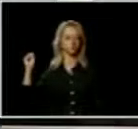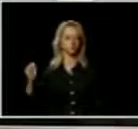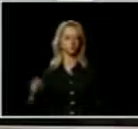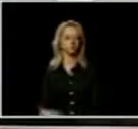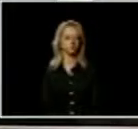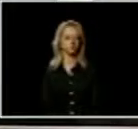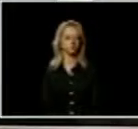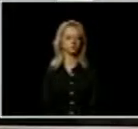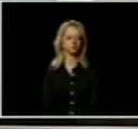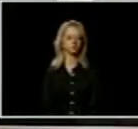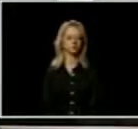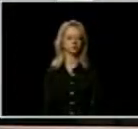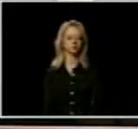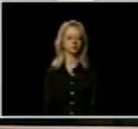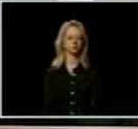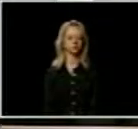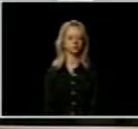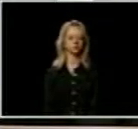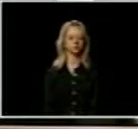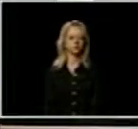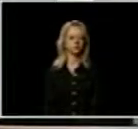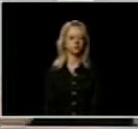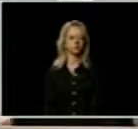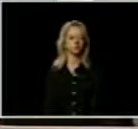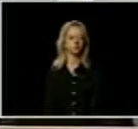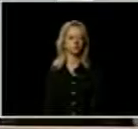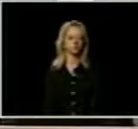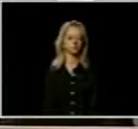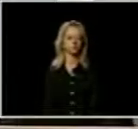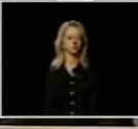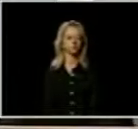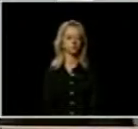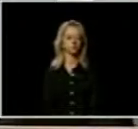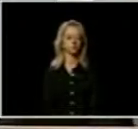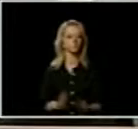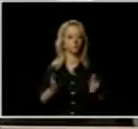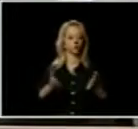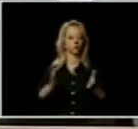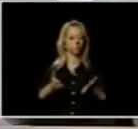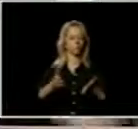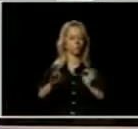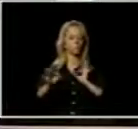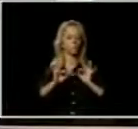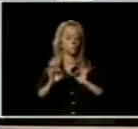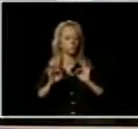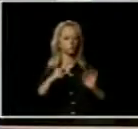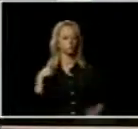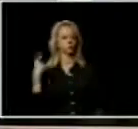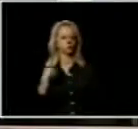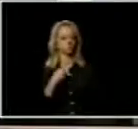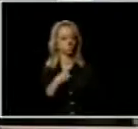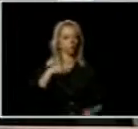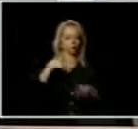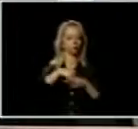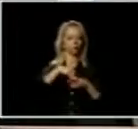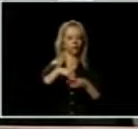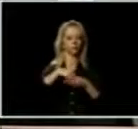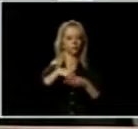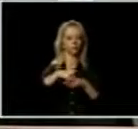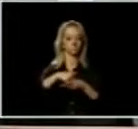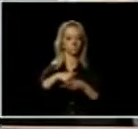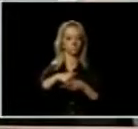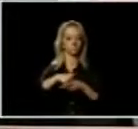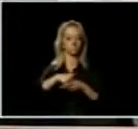eventos em nossa cidade. E esse projeto que nós estamos aprovando hoje, ele faz parte de uma estratégia do governo